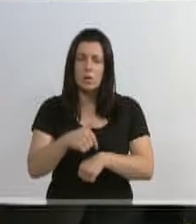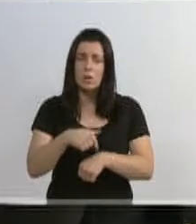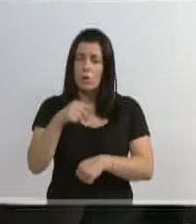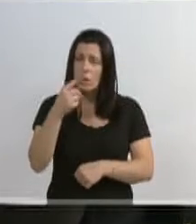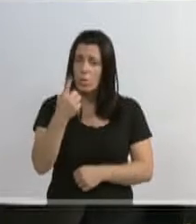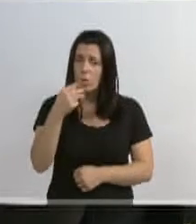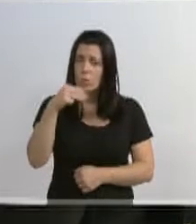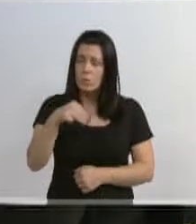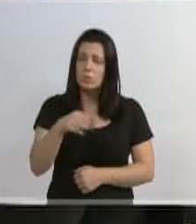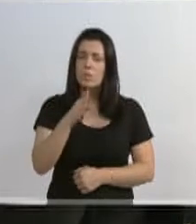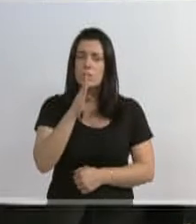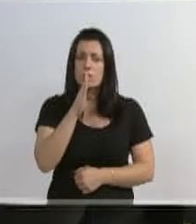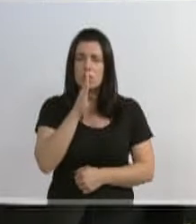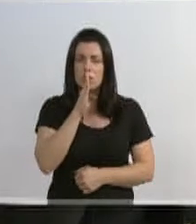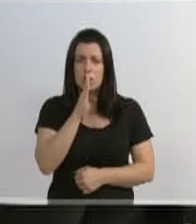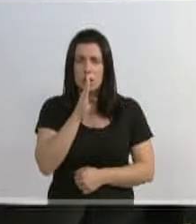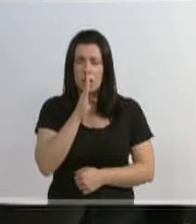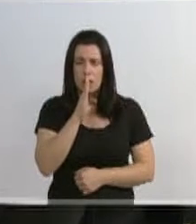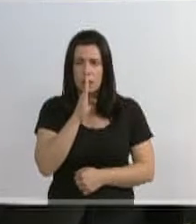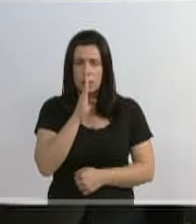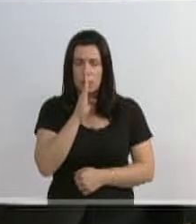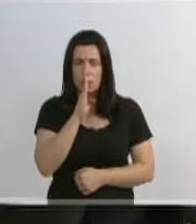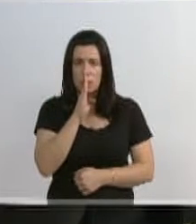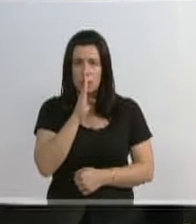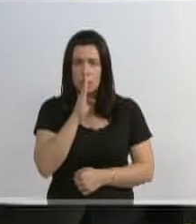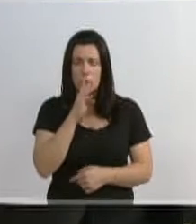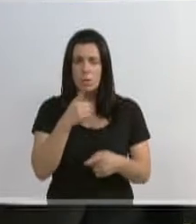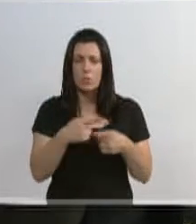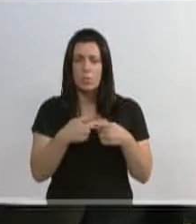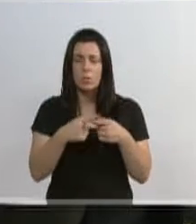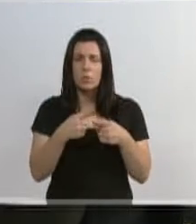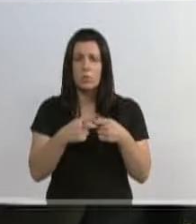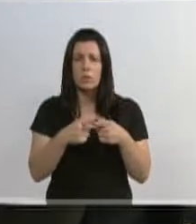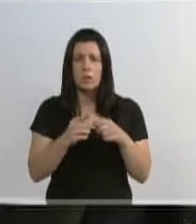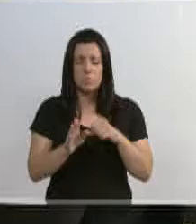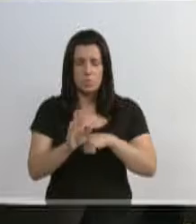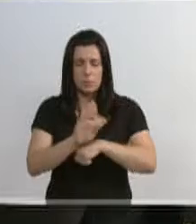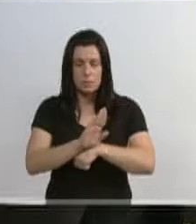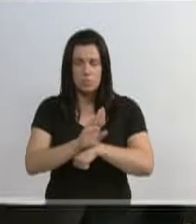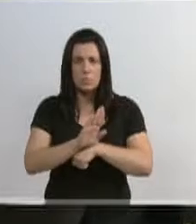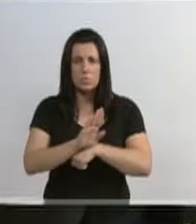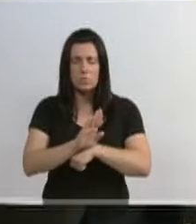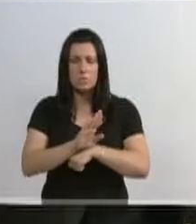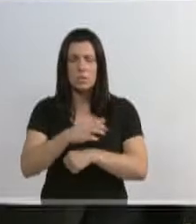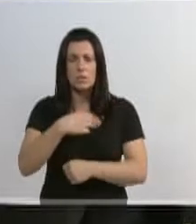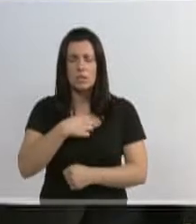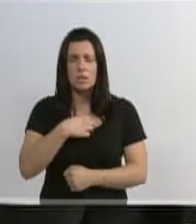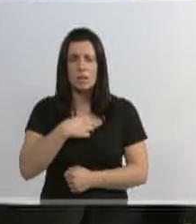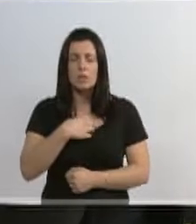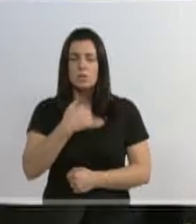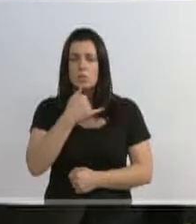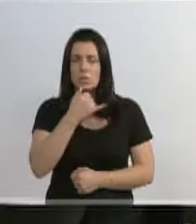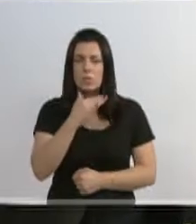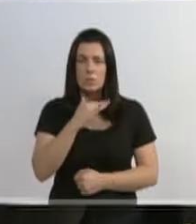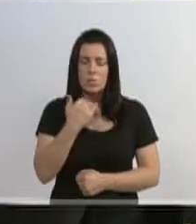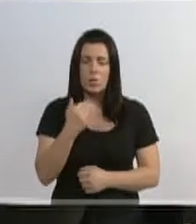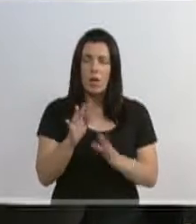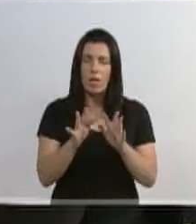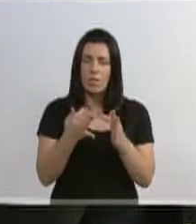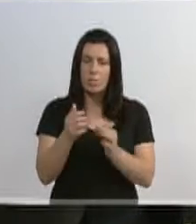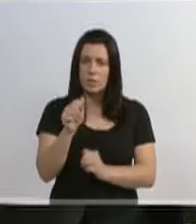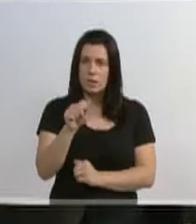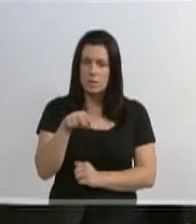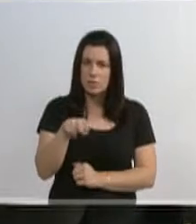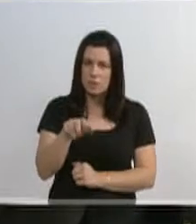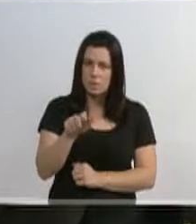foi em virtude do requerimento aqui do vereador Zeca Bombeiro, votos de pesar à família da senhora Ana Zeferino pelo seu